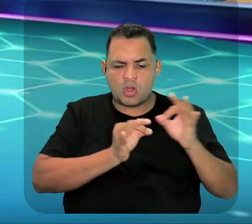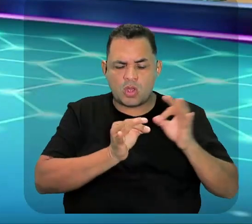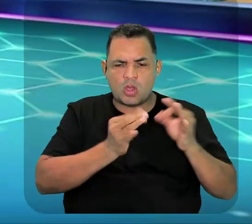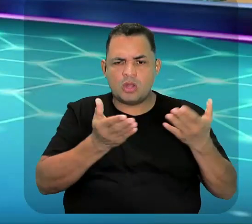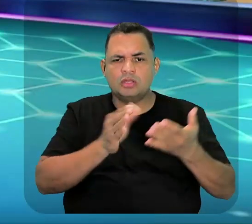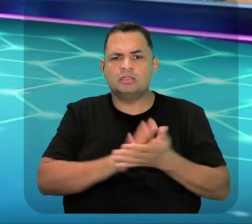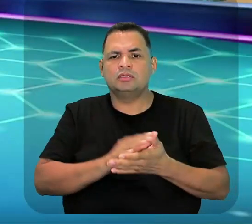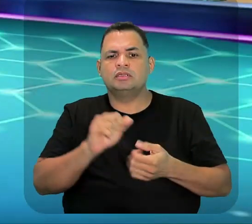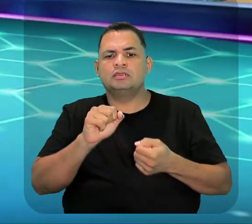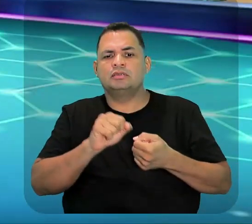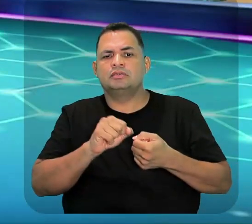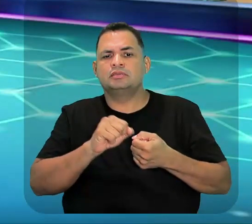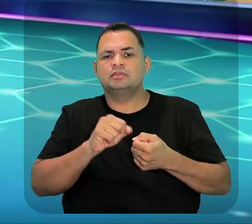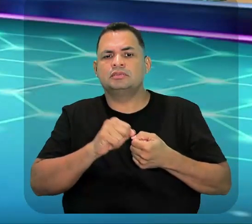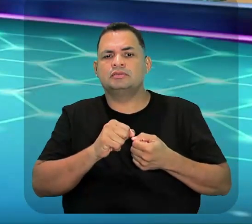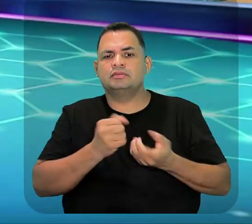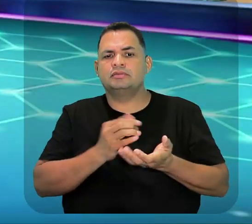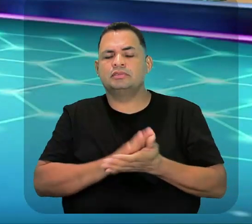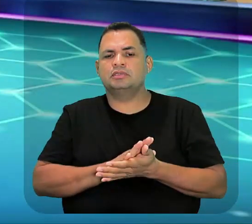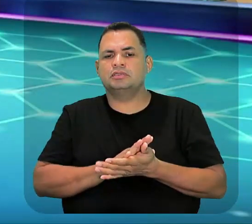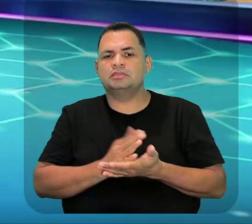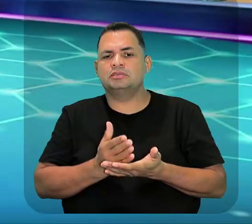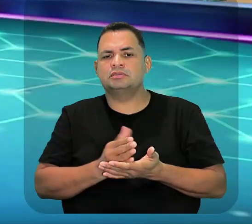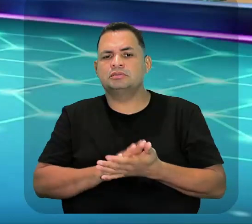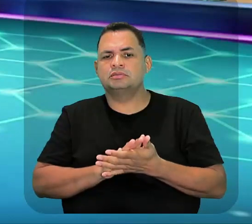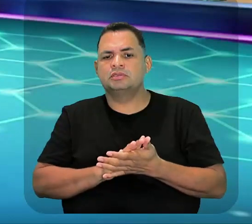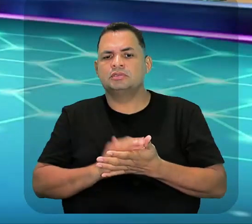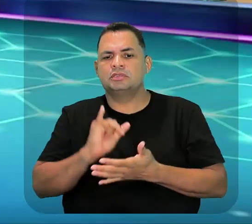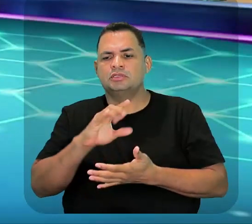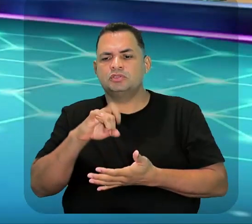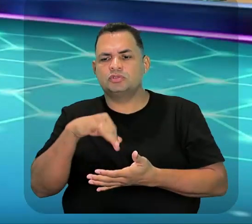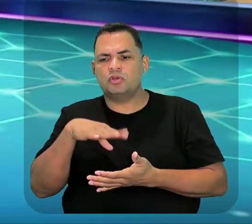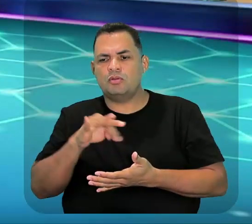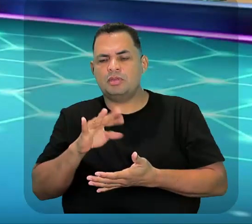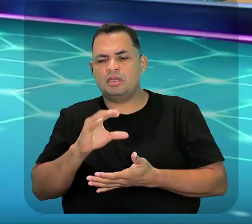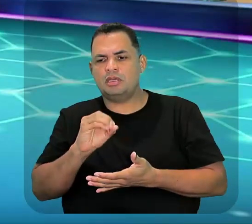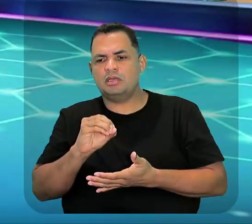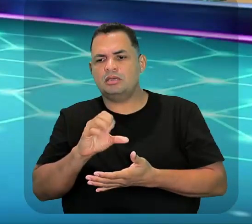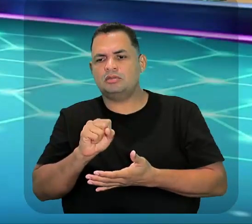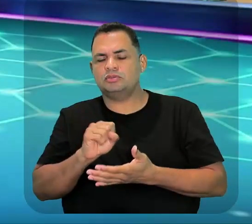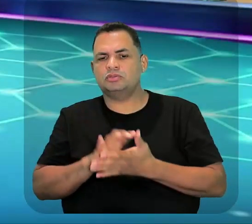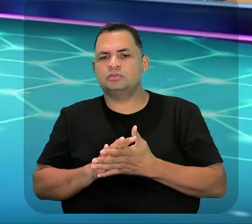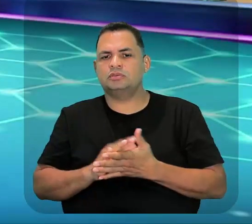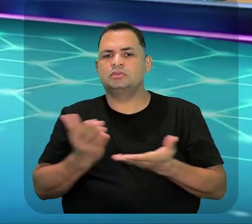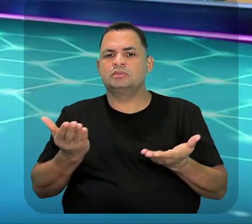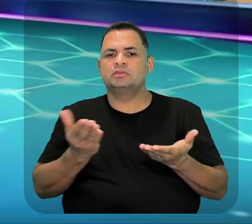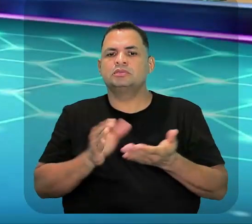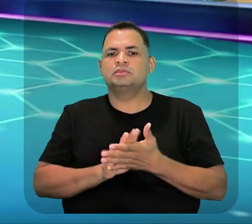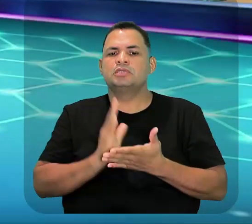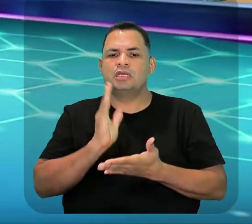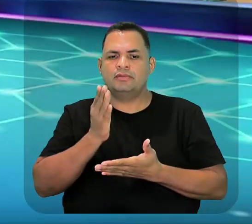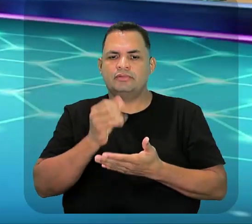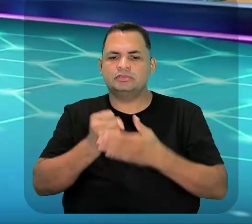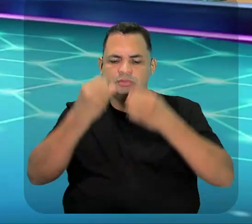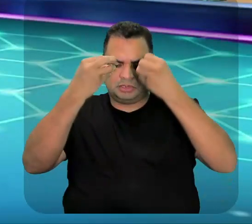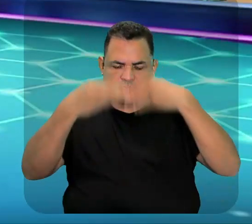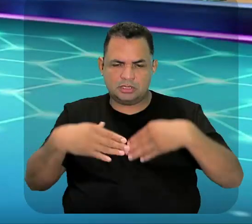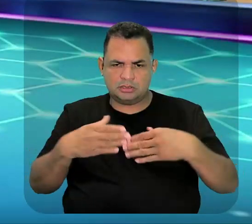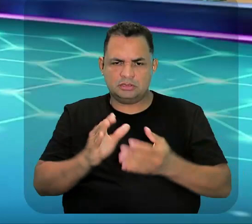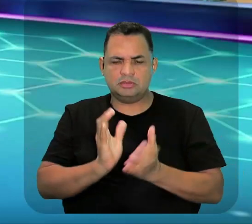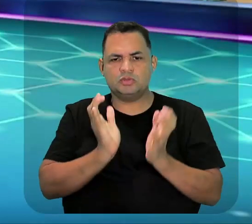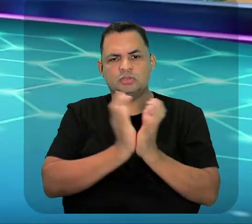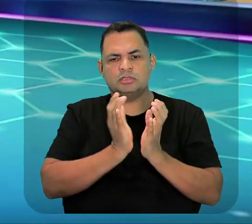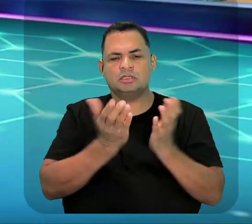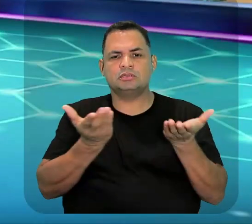de trigo os nossos isômeros ópticos, né? Que foi o tema de uma das aulas dessa unidade.